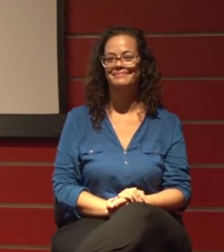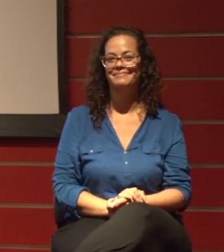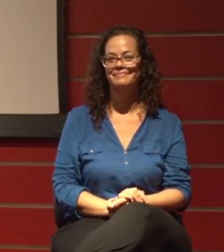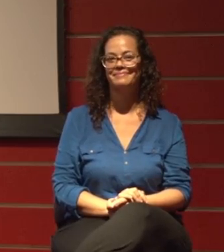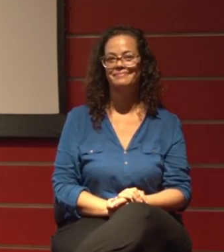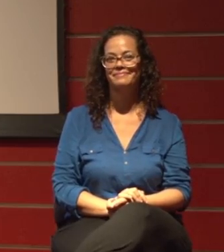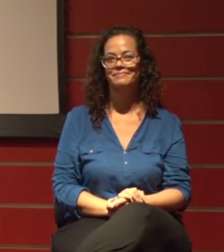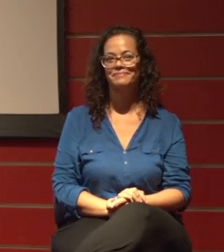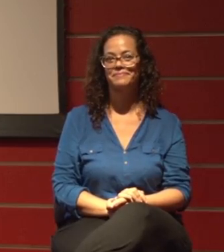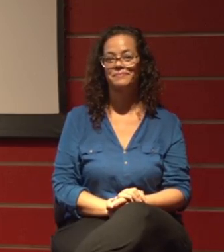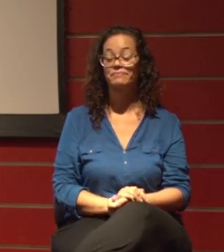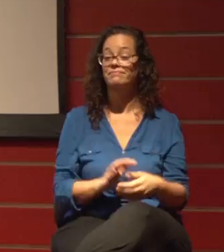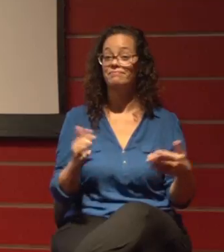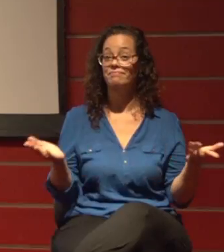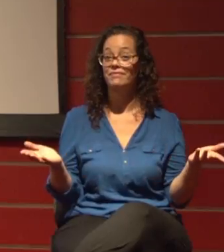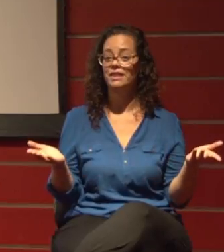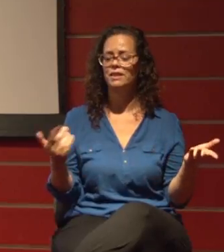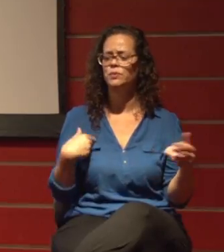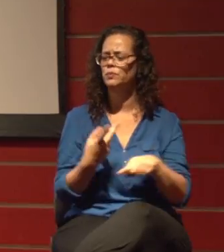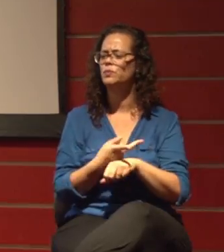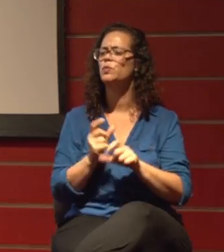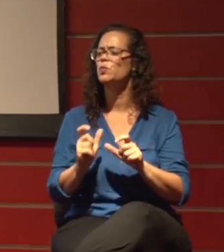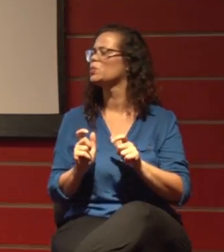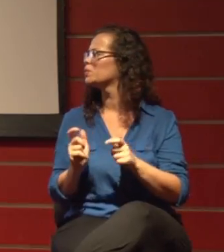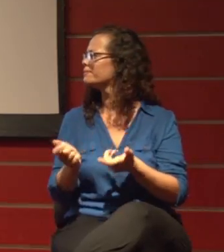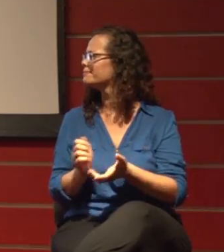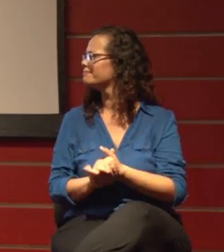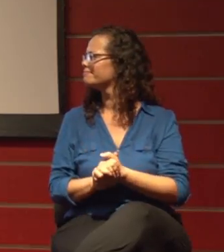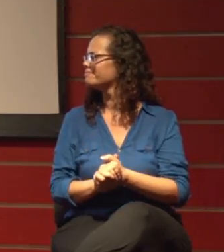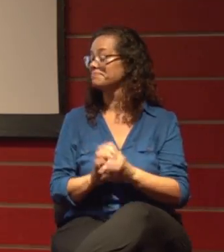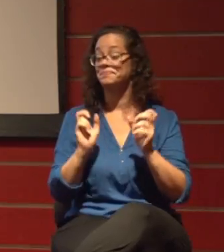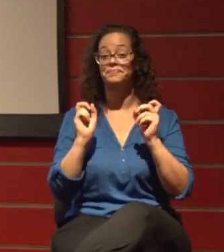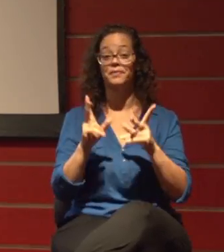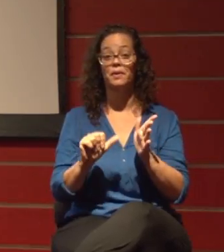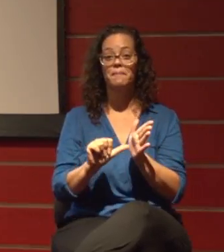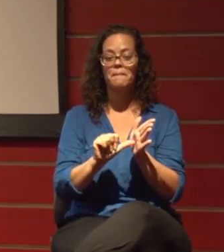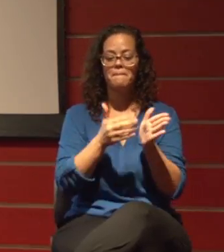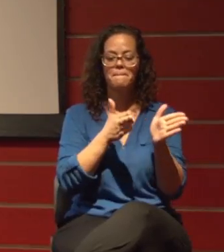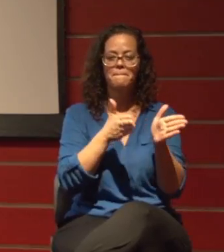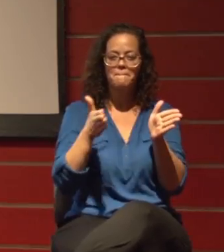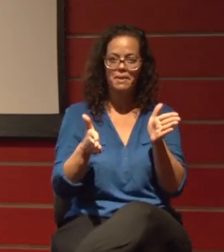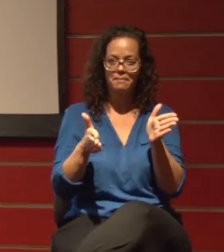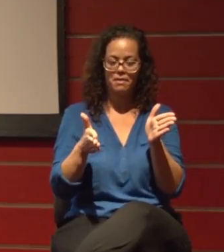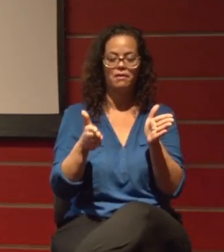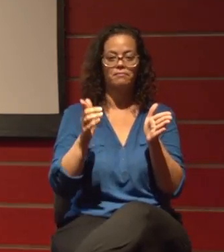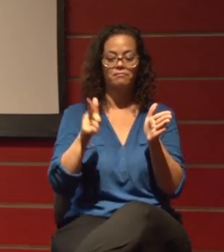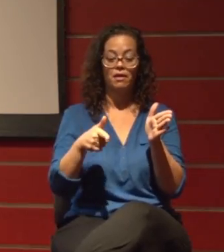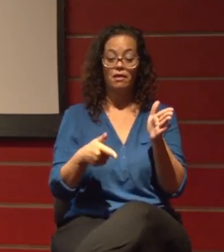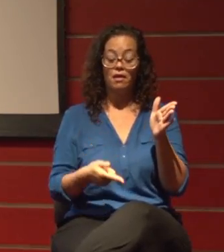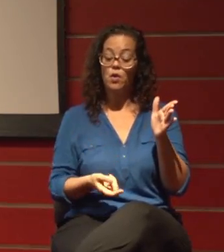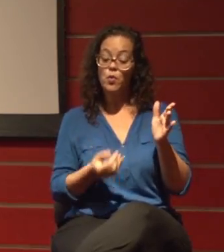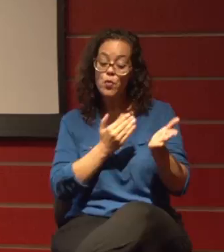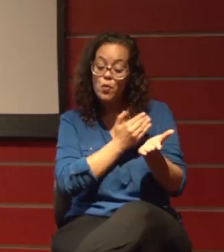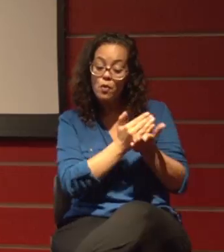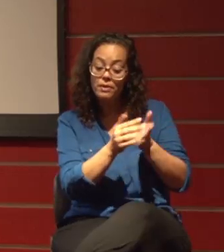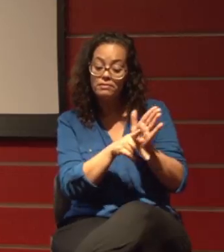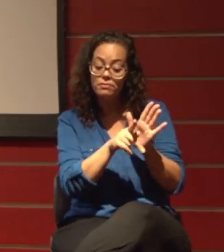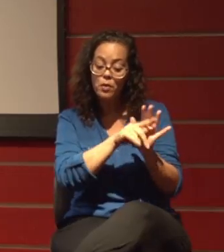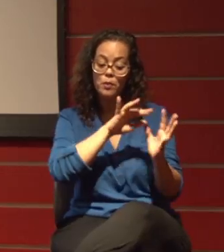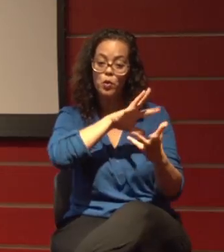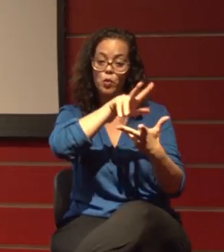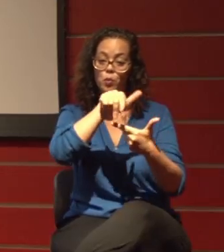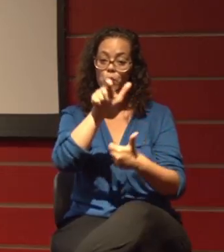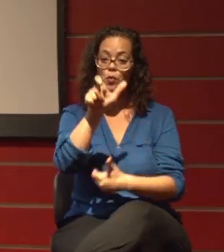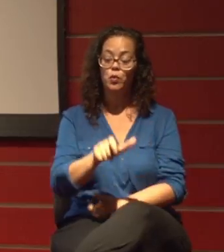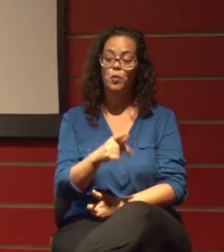Eh Então cadê então tá então a primeira etapa introdução ao mundo do protagonista a